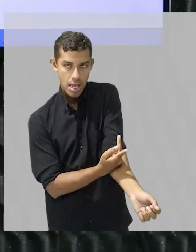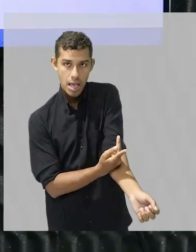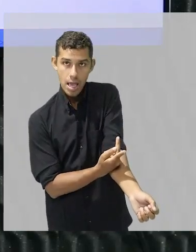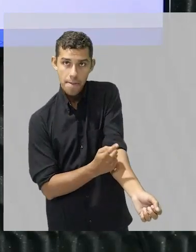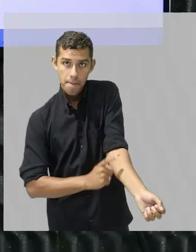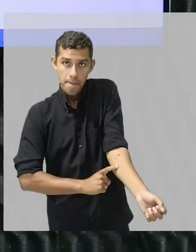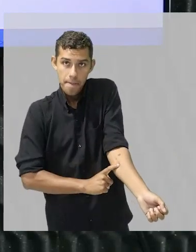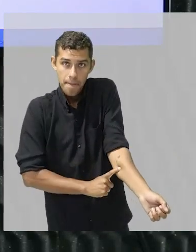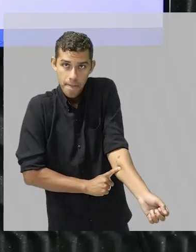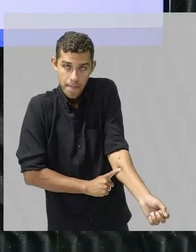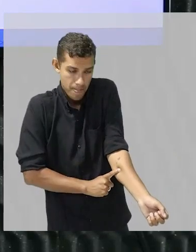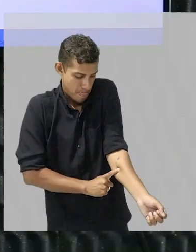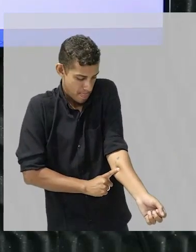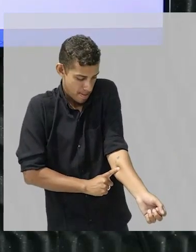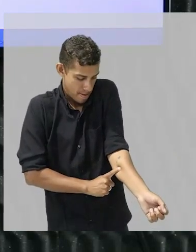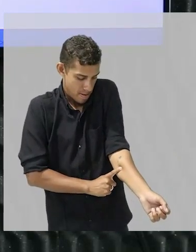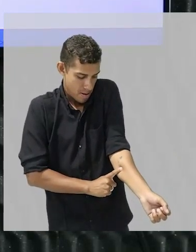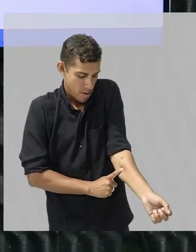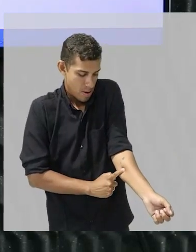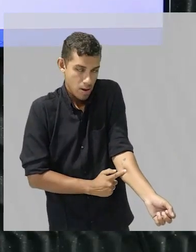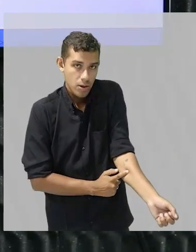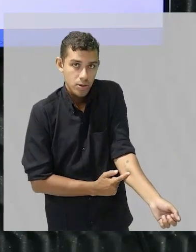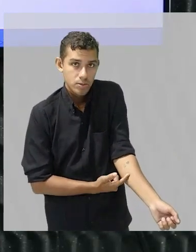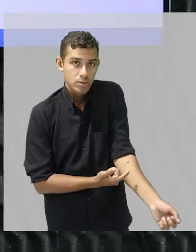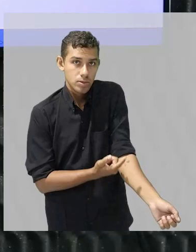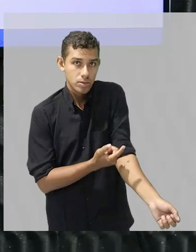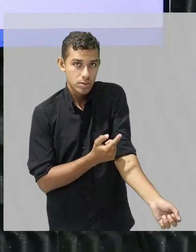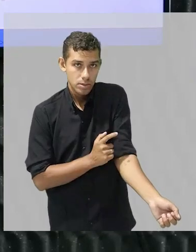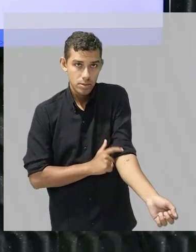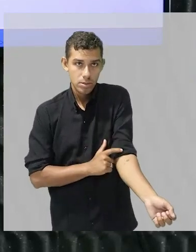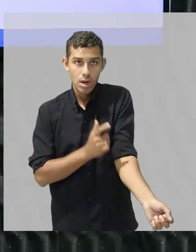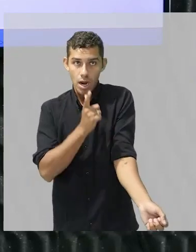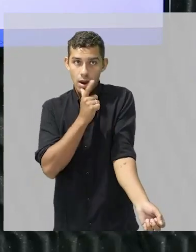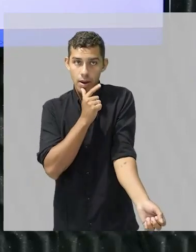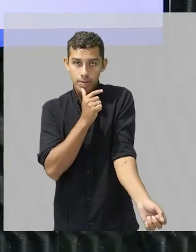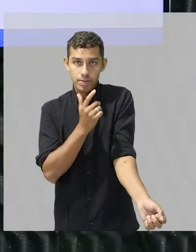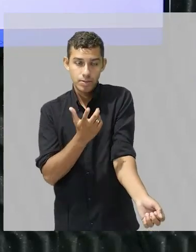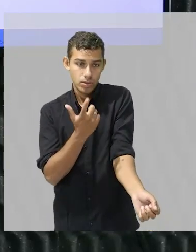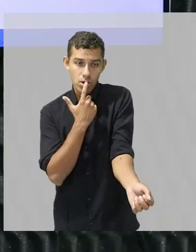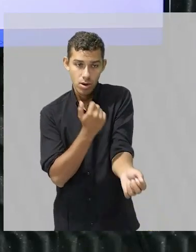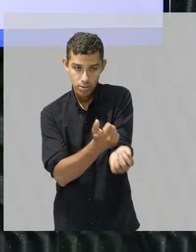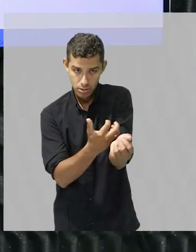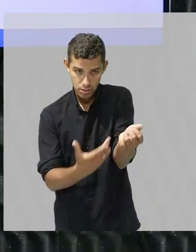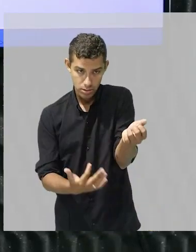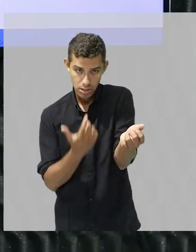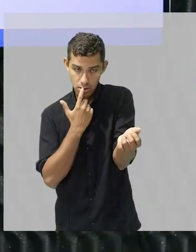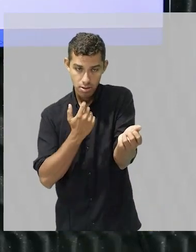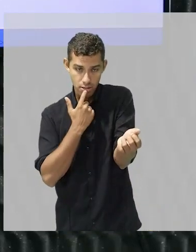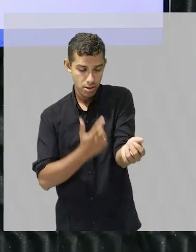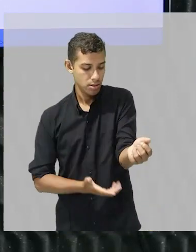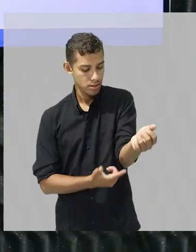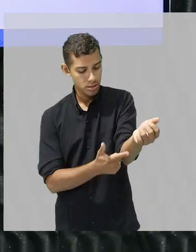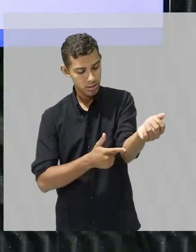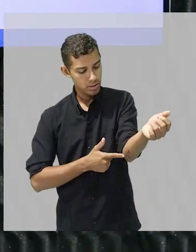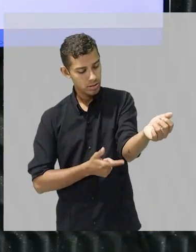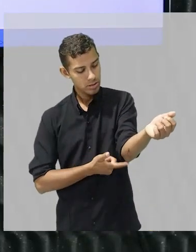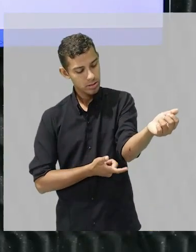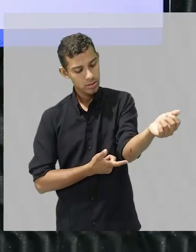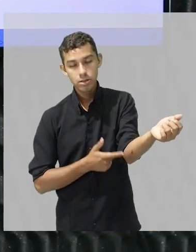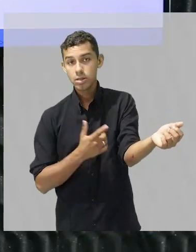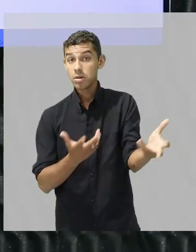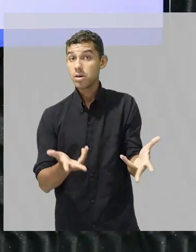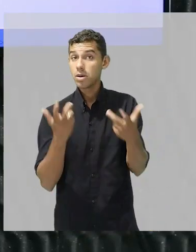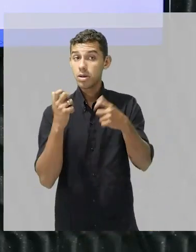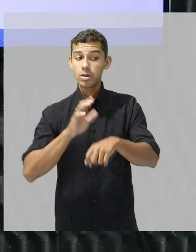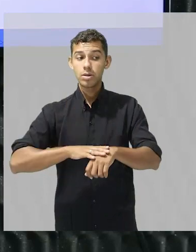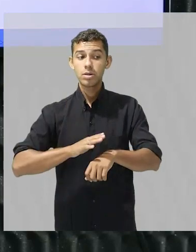H, mantendo o ponto pressionado, deslocava o conteúdo do sangue em direção ao cotovelo, percebendo que o trecho